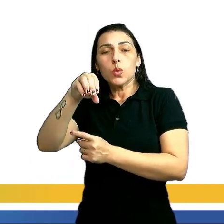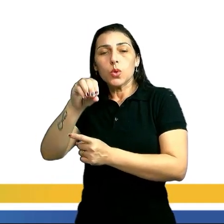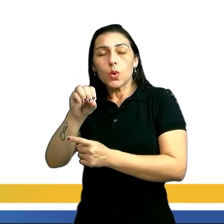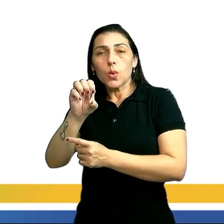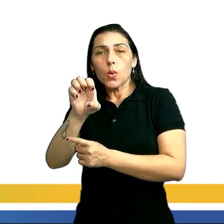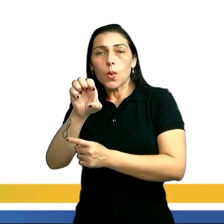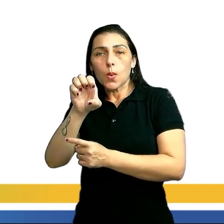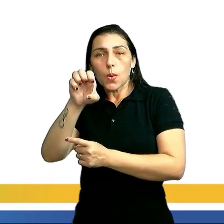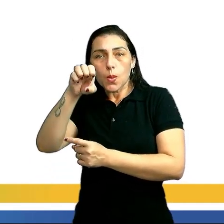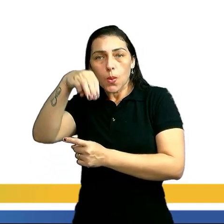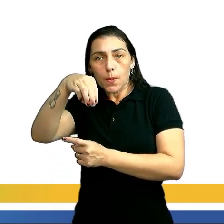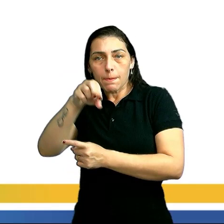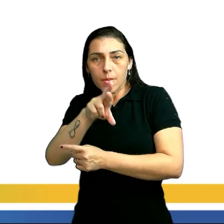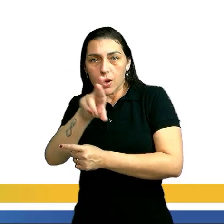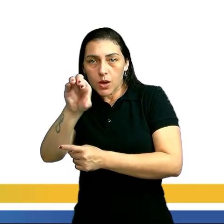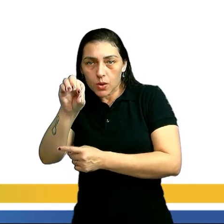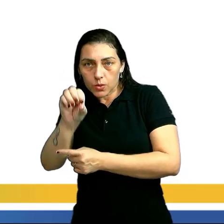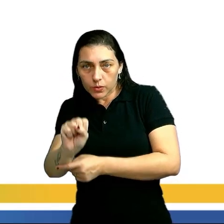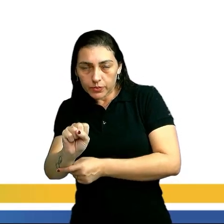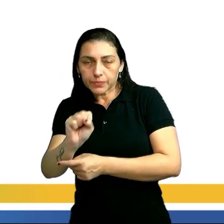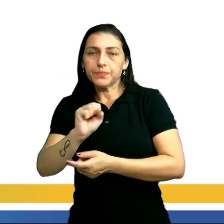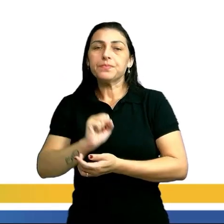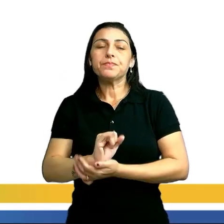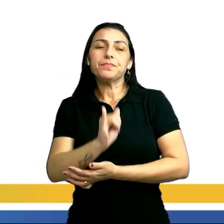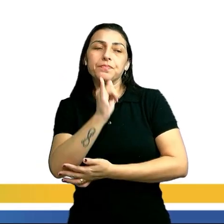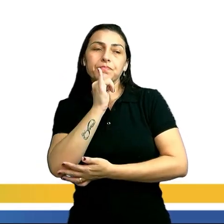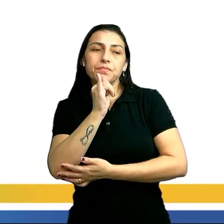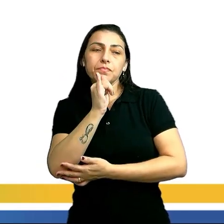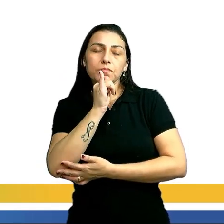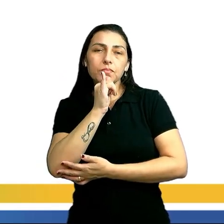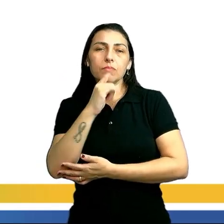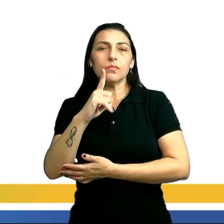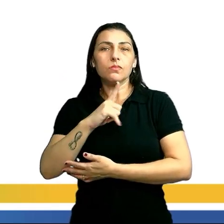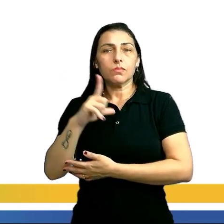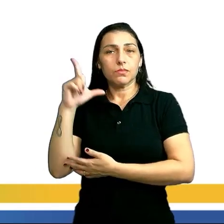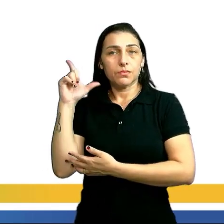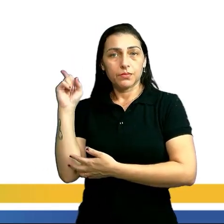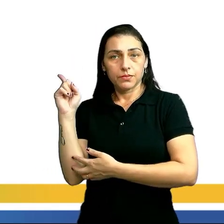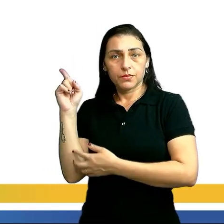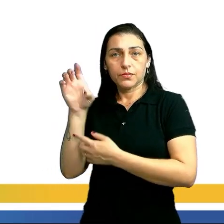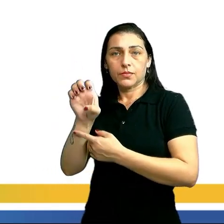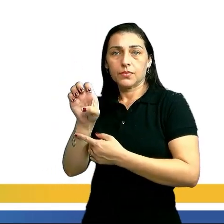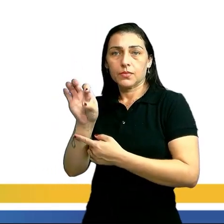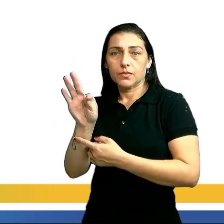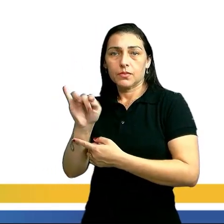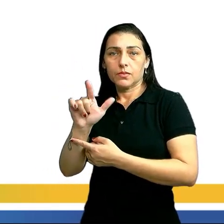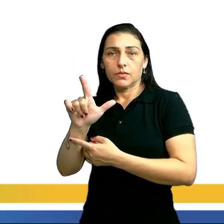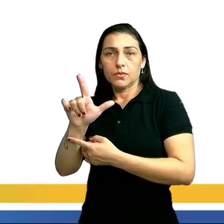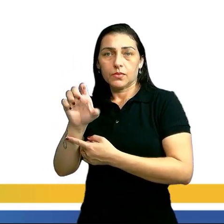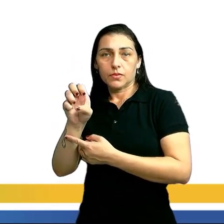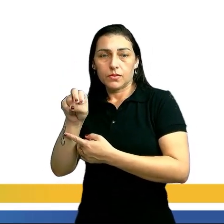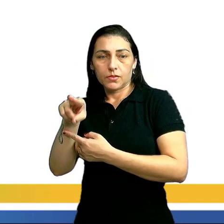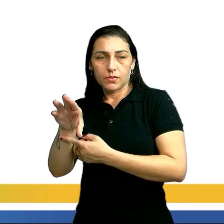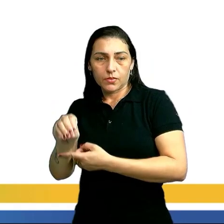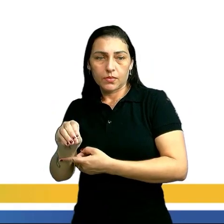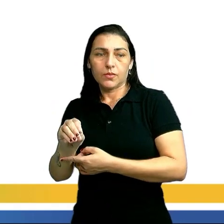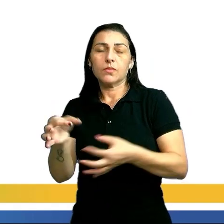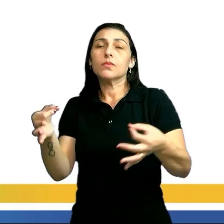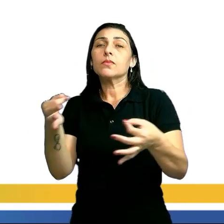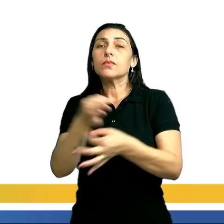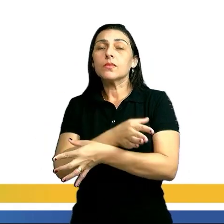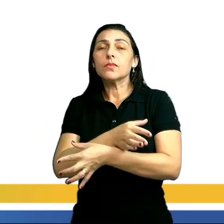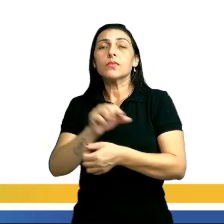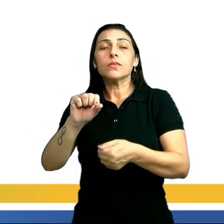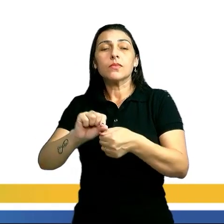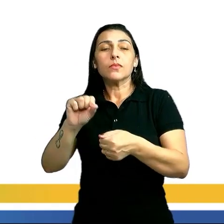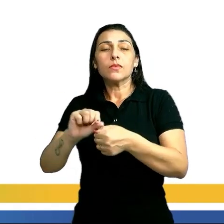monômeros, certinho? Então um exemplo aí, nós temos o etileno, que é o nome do monômero, e ele vai